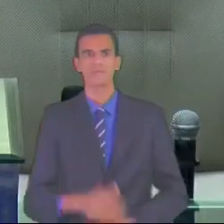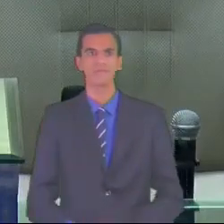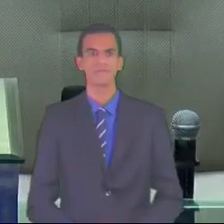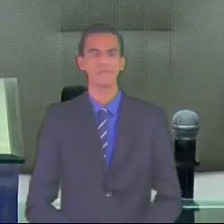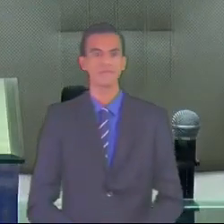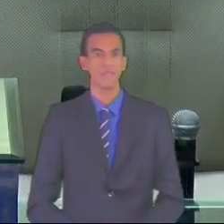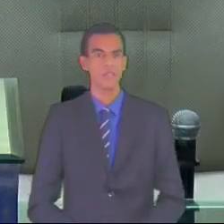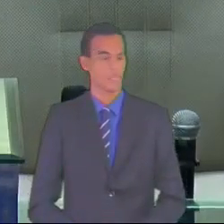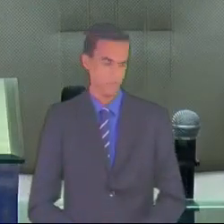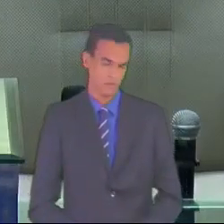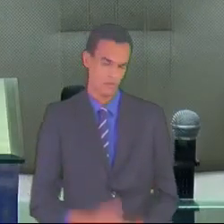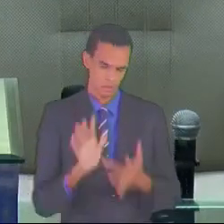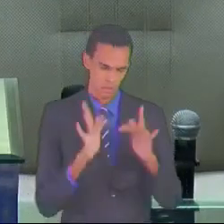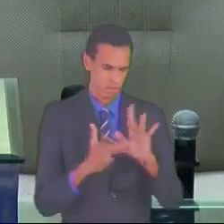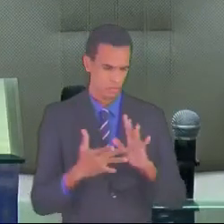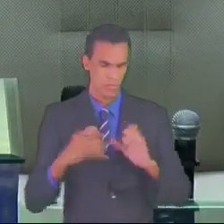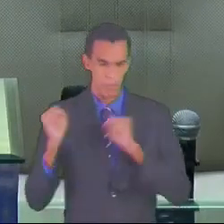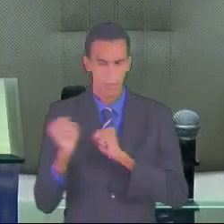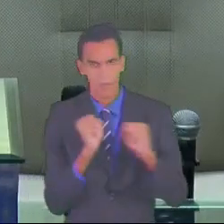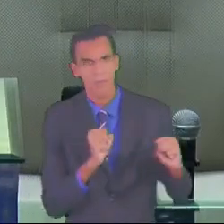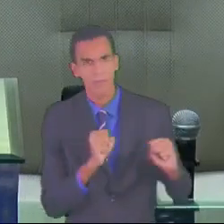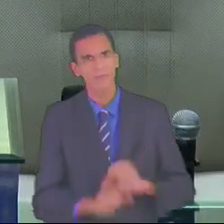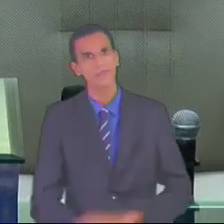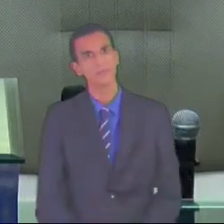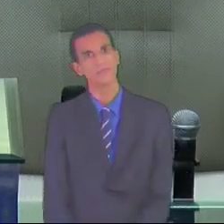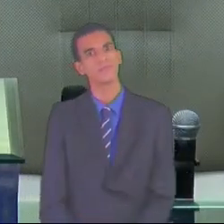Ah, que Jesus poderoso.